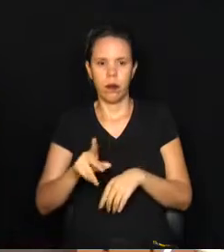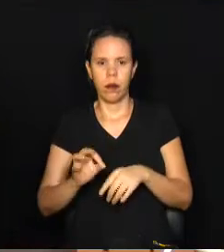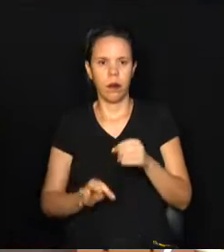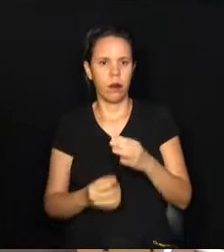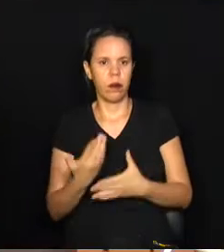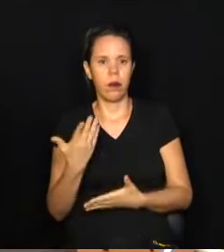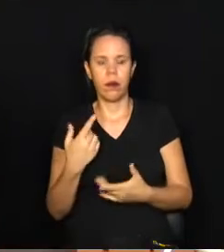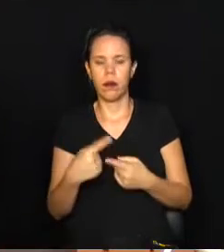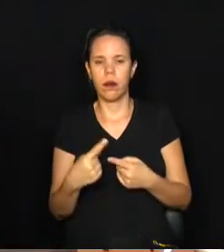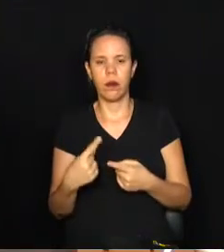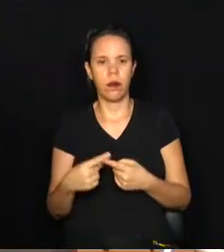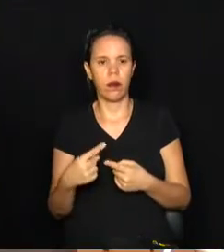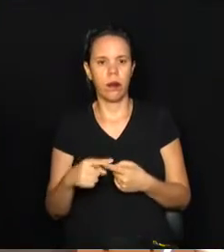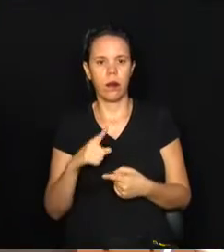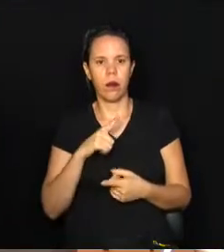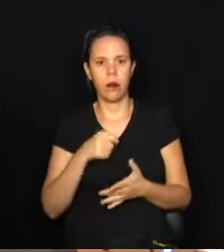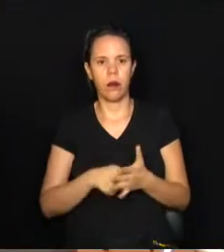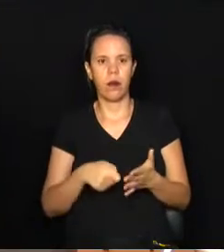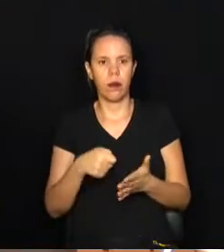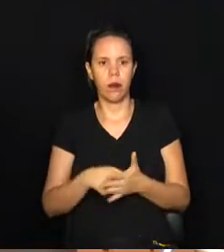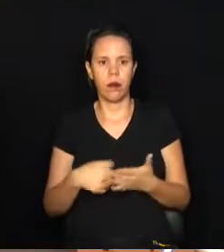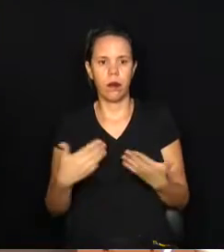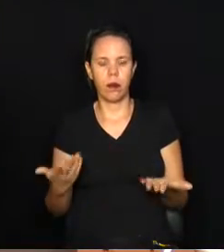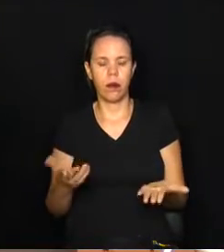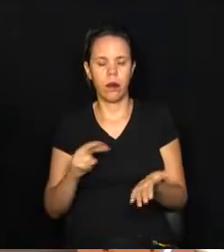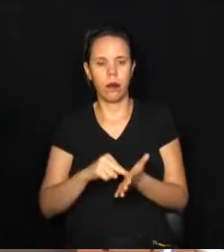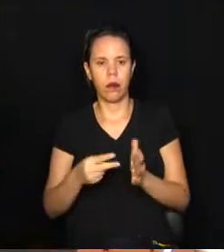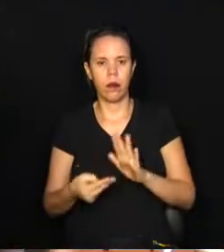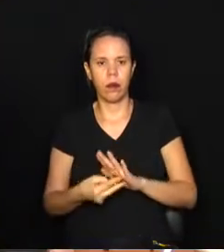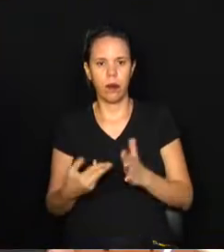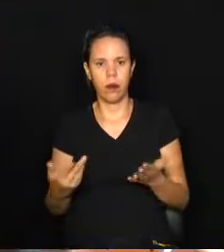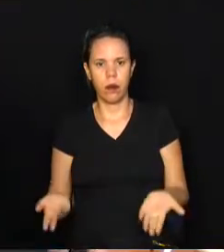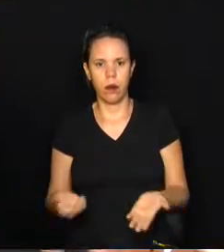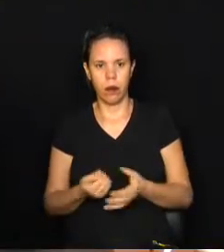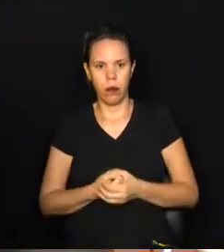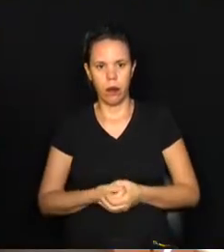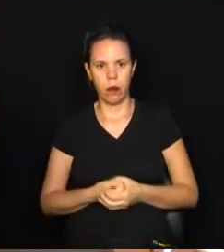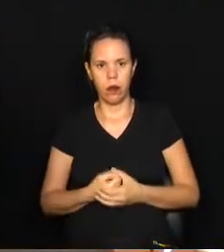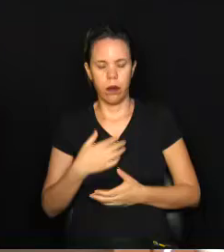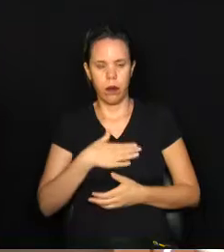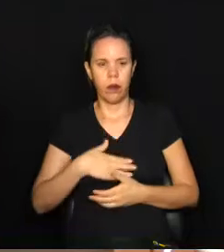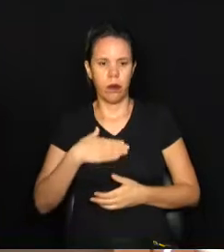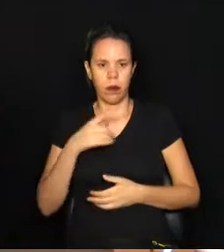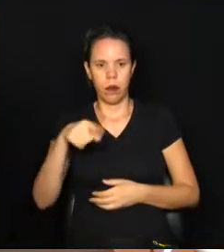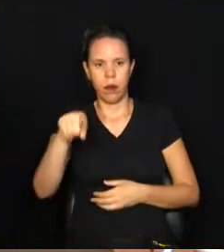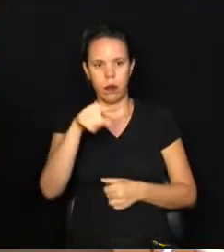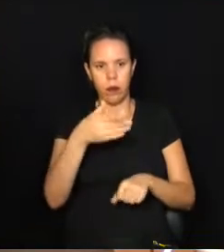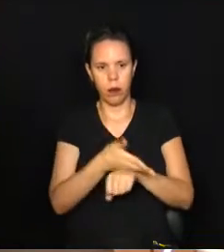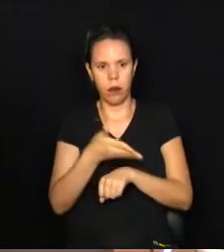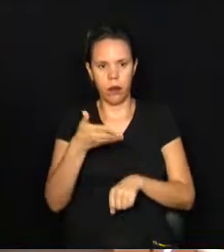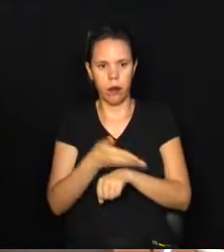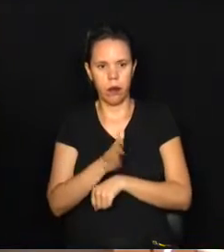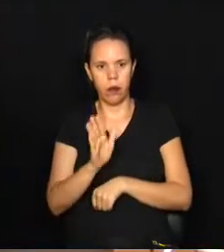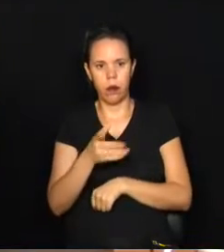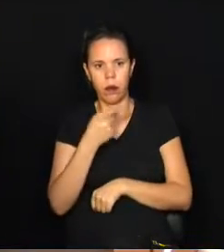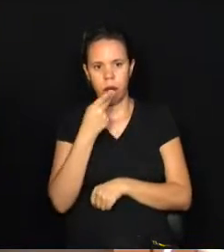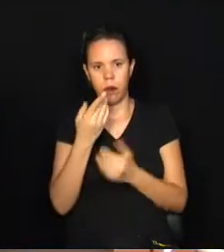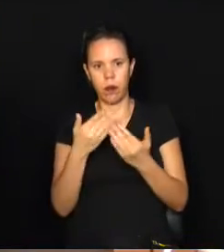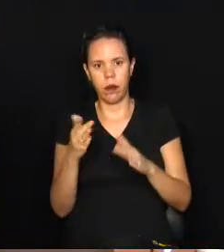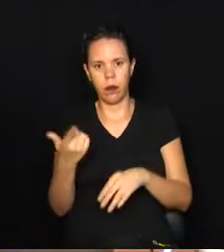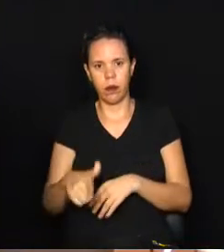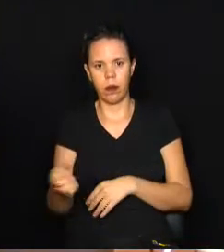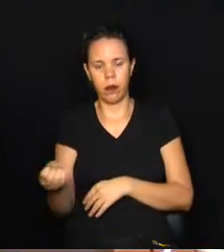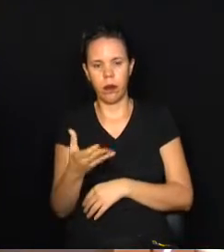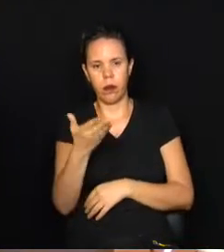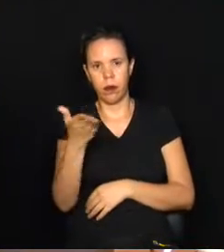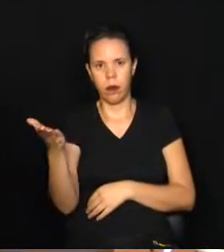regulamentada, por que ela tem que exercer? O que é isso? Eu gostaria que vocês participassem, já vou abrir de novo para